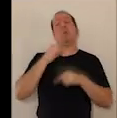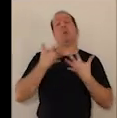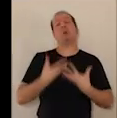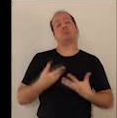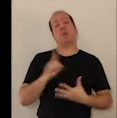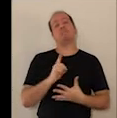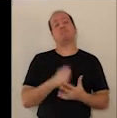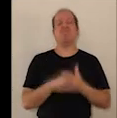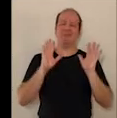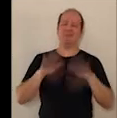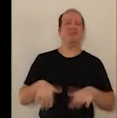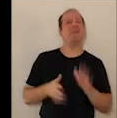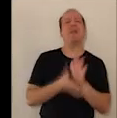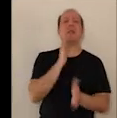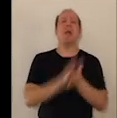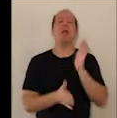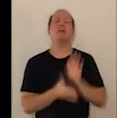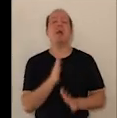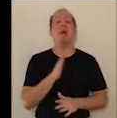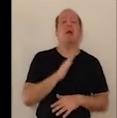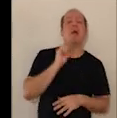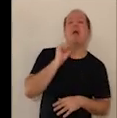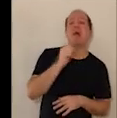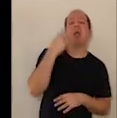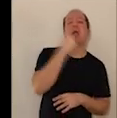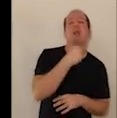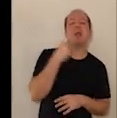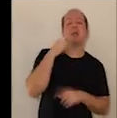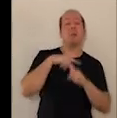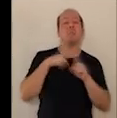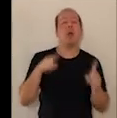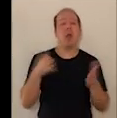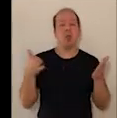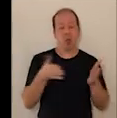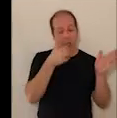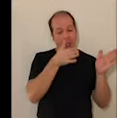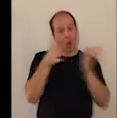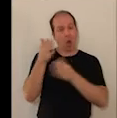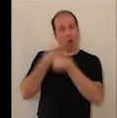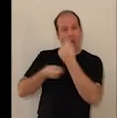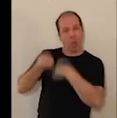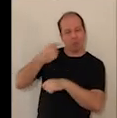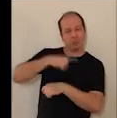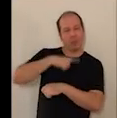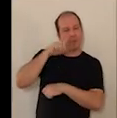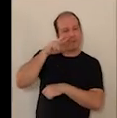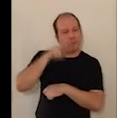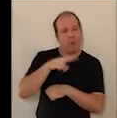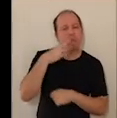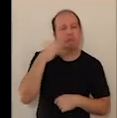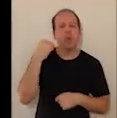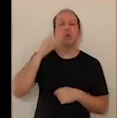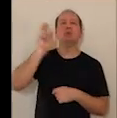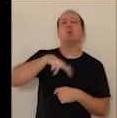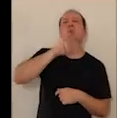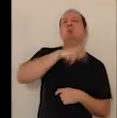nada! Está enganado. Assim que o merceeiro da loja ao lado ouviu os berros de Volpone, subiu